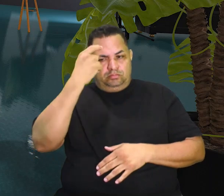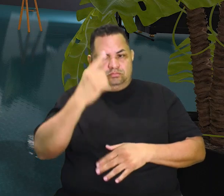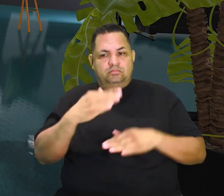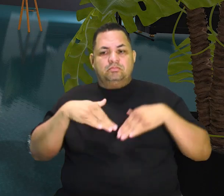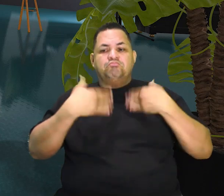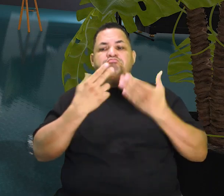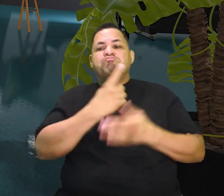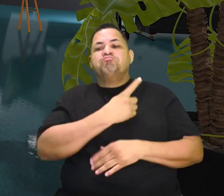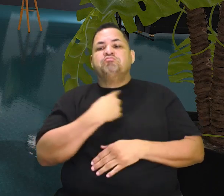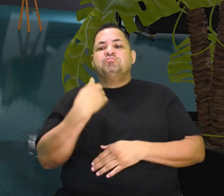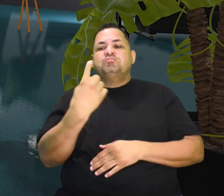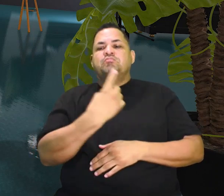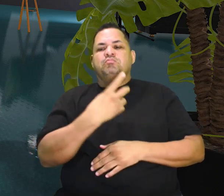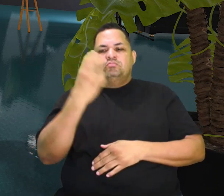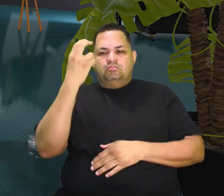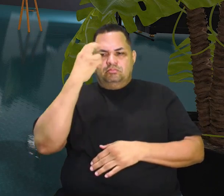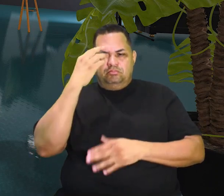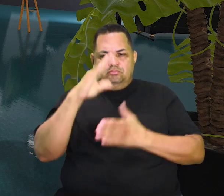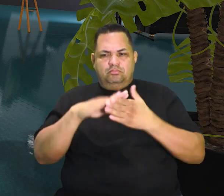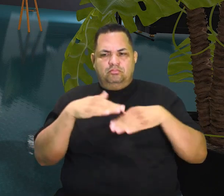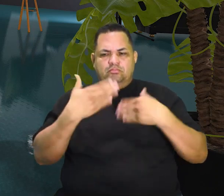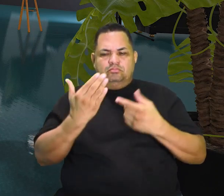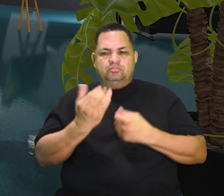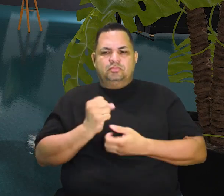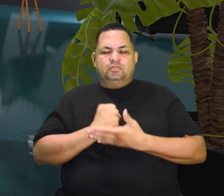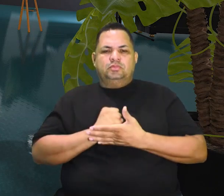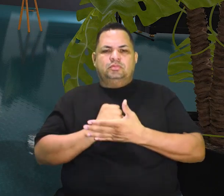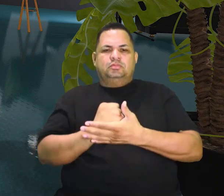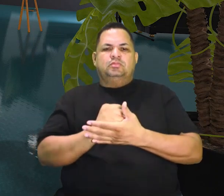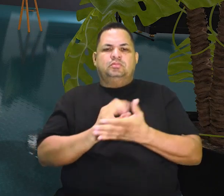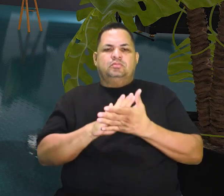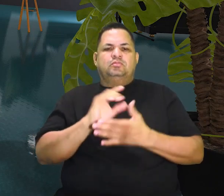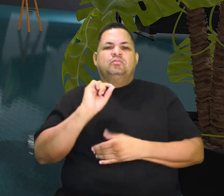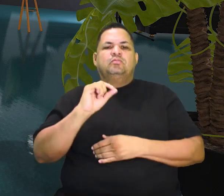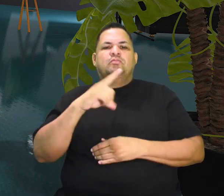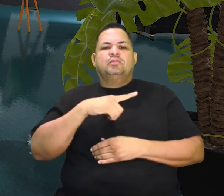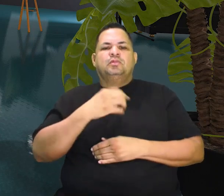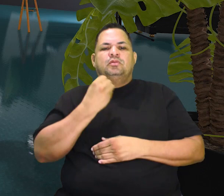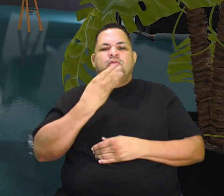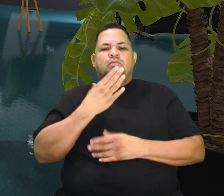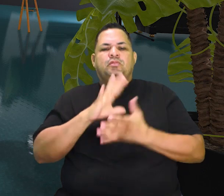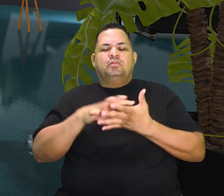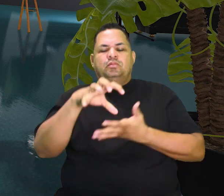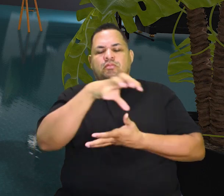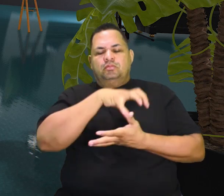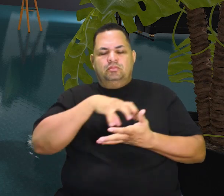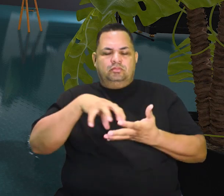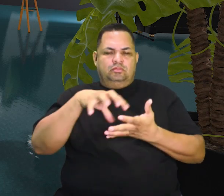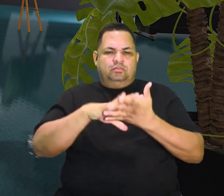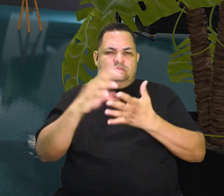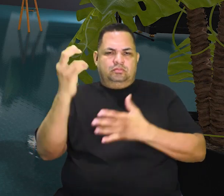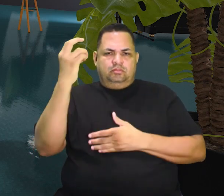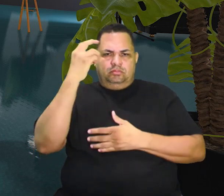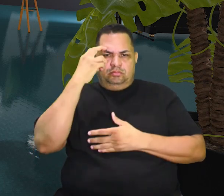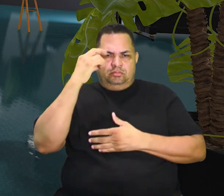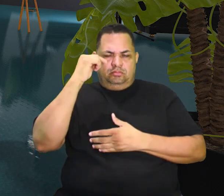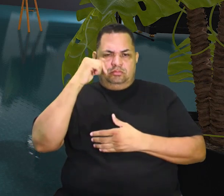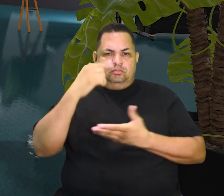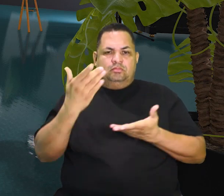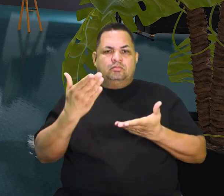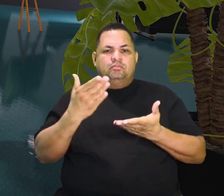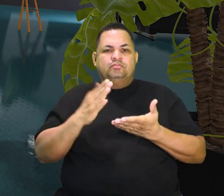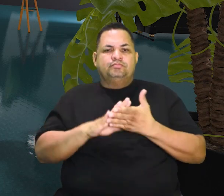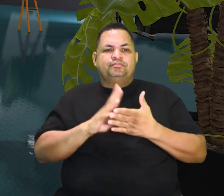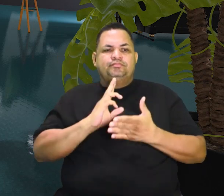nossa cultura? Quais são as nossas raízes? Quais os benefícios das nossas manifestações culturais? Que